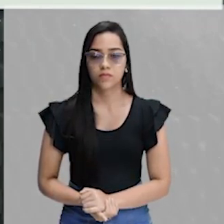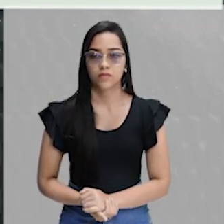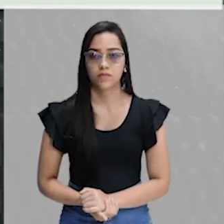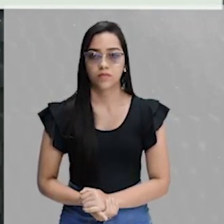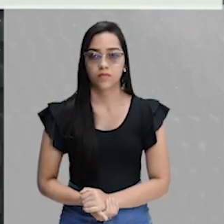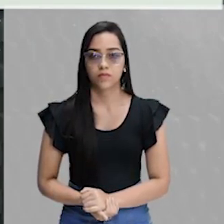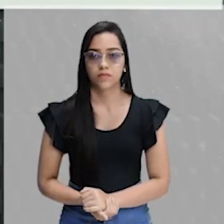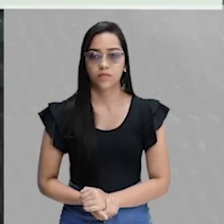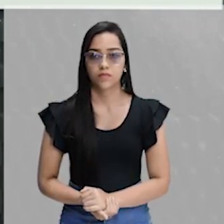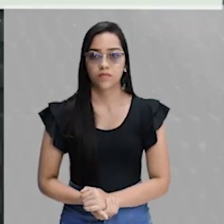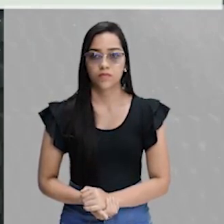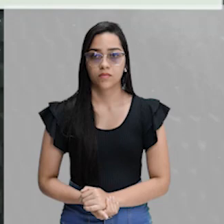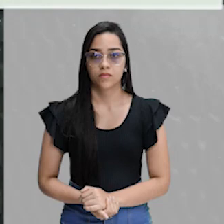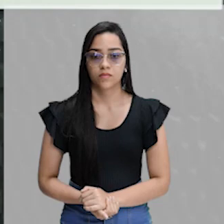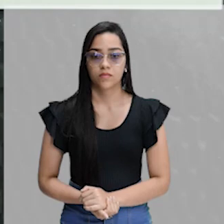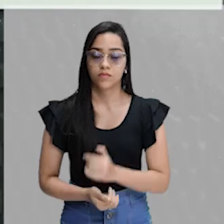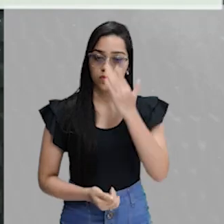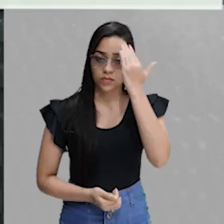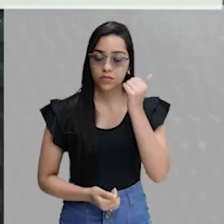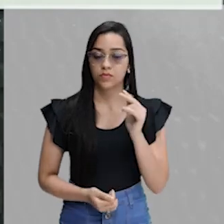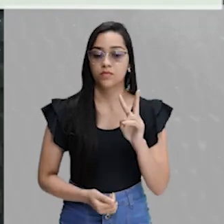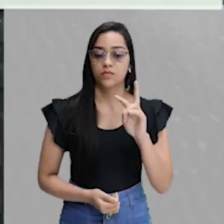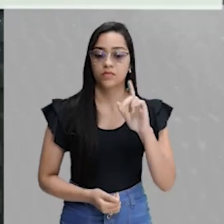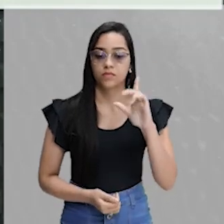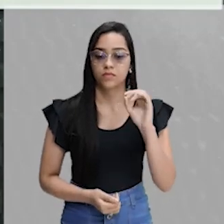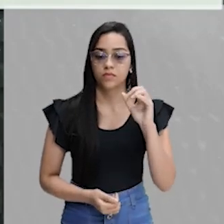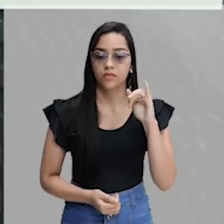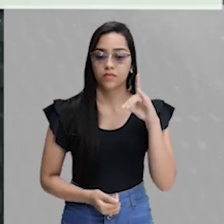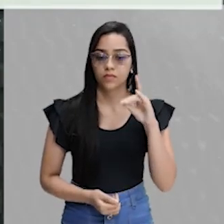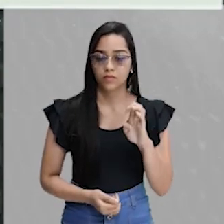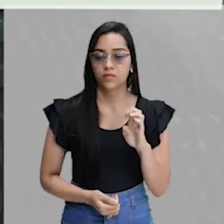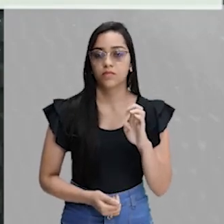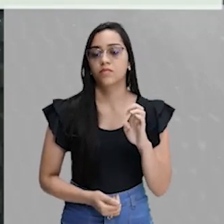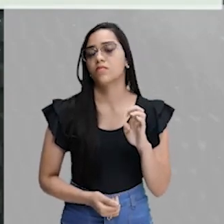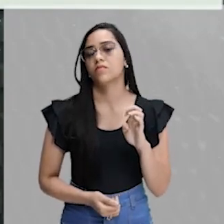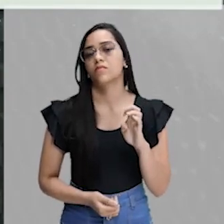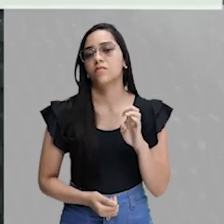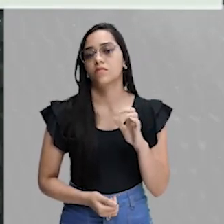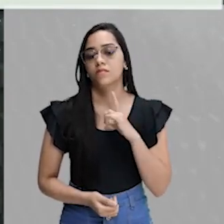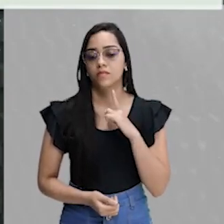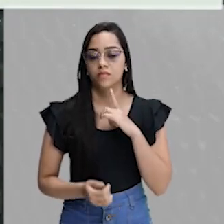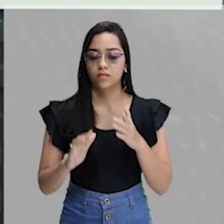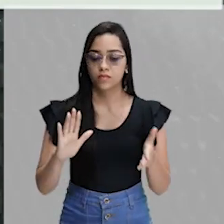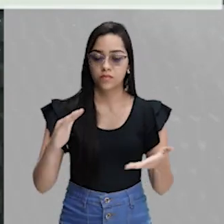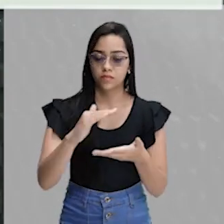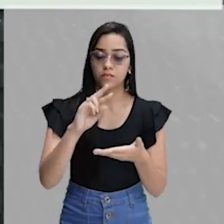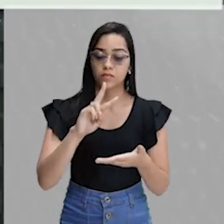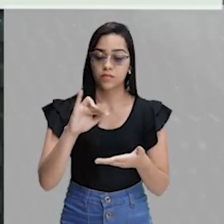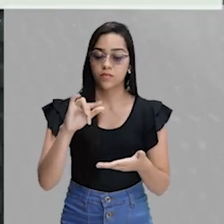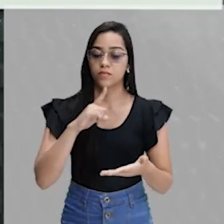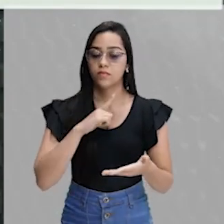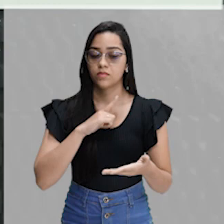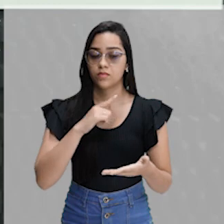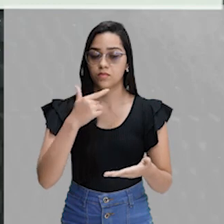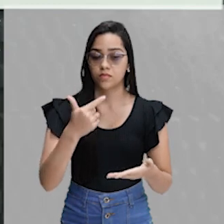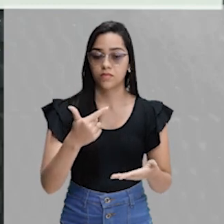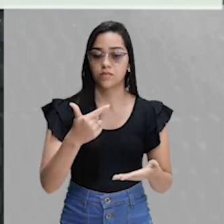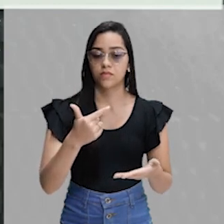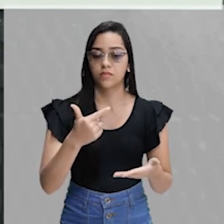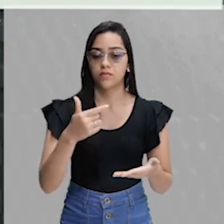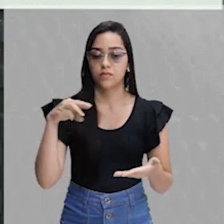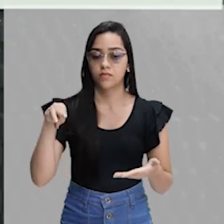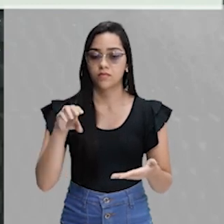Pronto. Sabendo que a velocidade, não é, que o objeto ele vai exercer é de